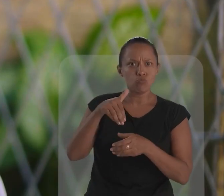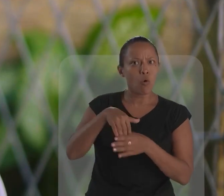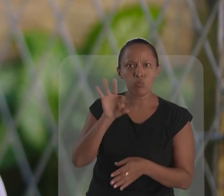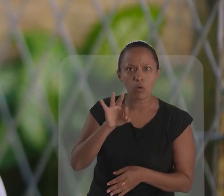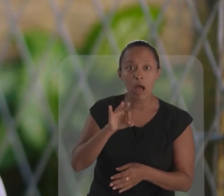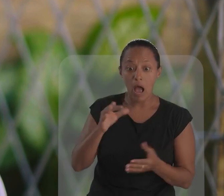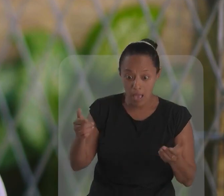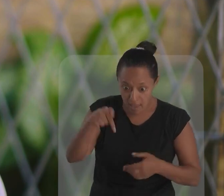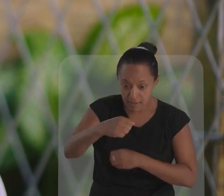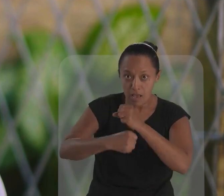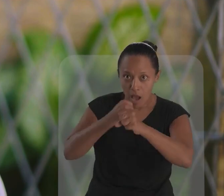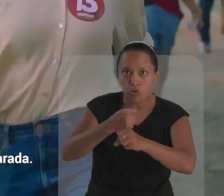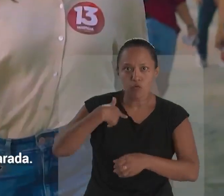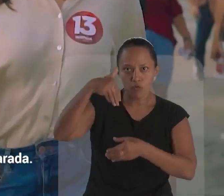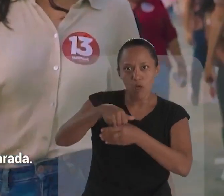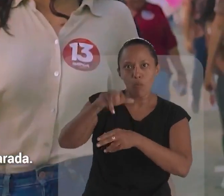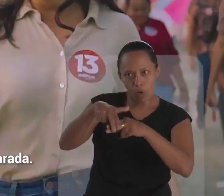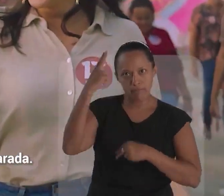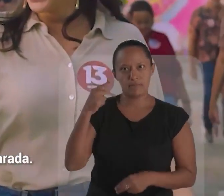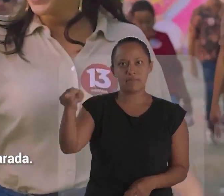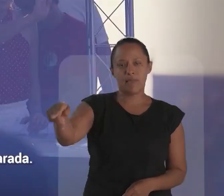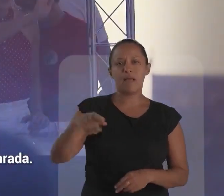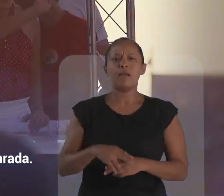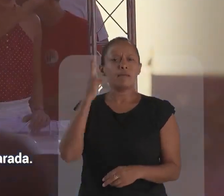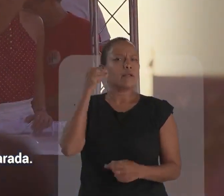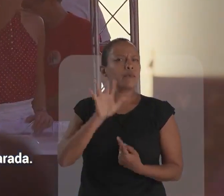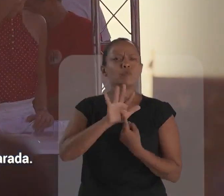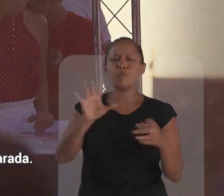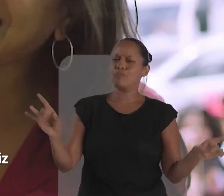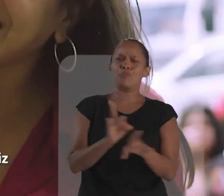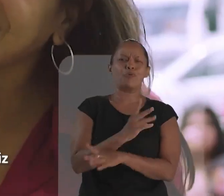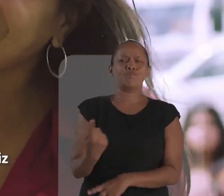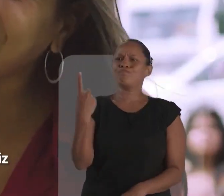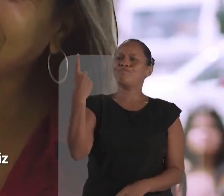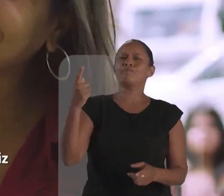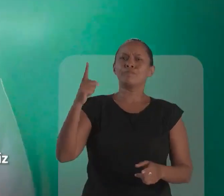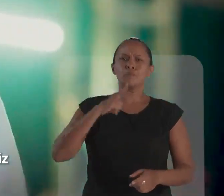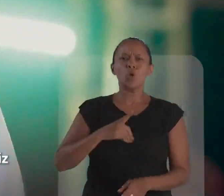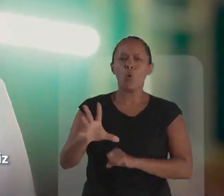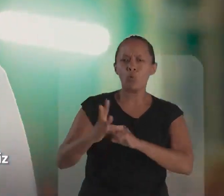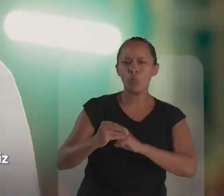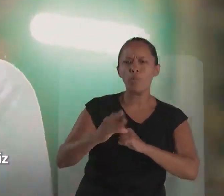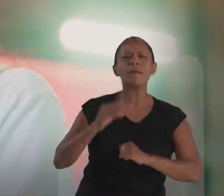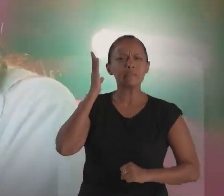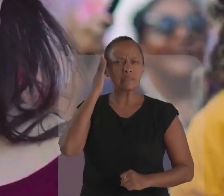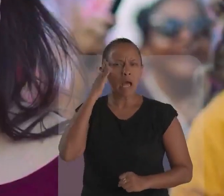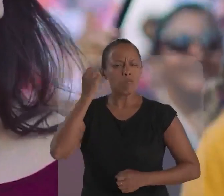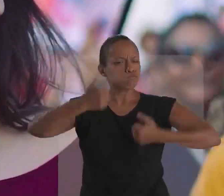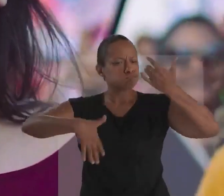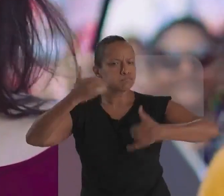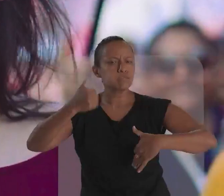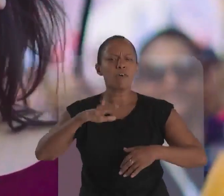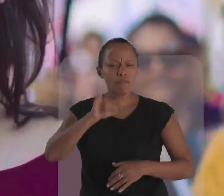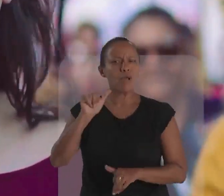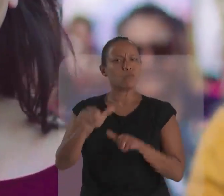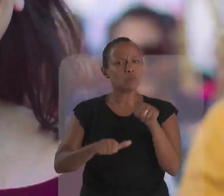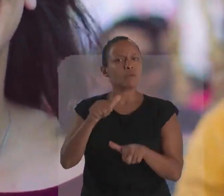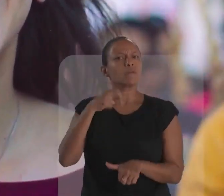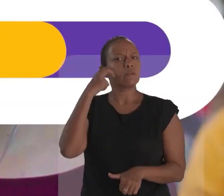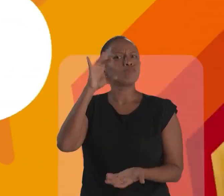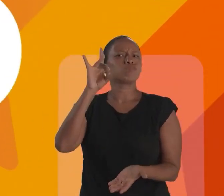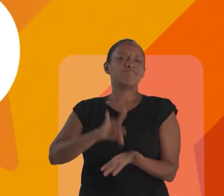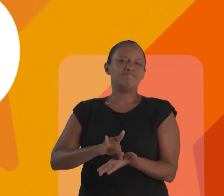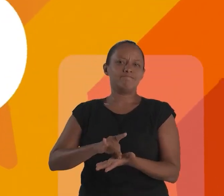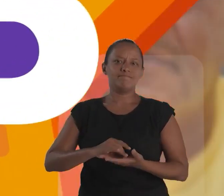Vou votar esse ano com simpatia a ela. Natália já mostrou que é a mais preparada. Tem conhecimento, sabe o que diz e vai mudar Natal de